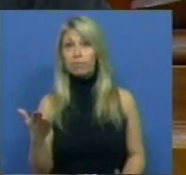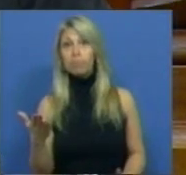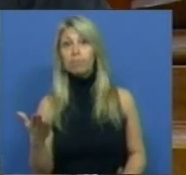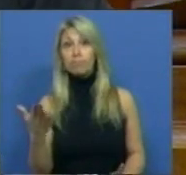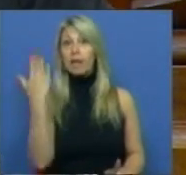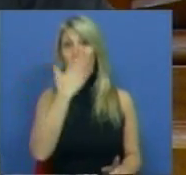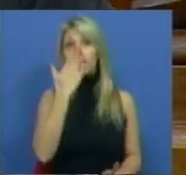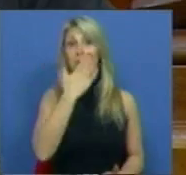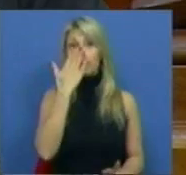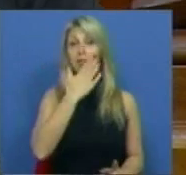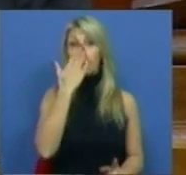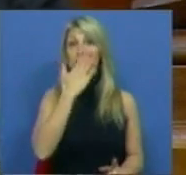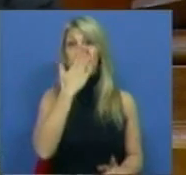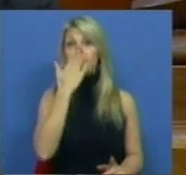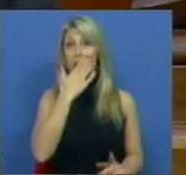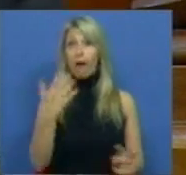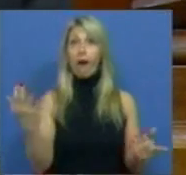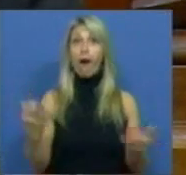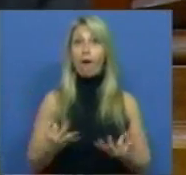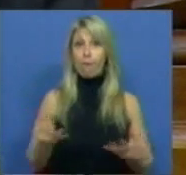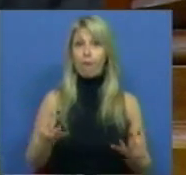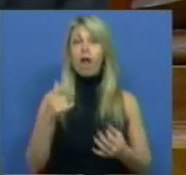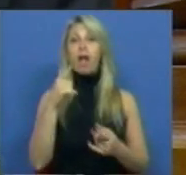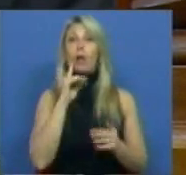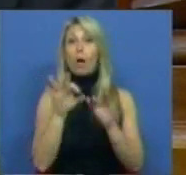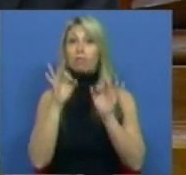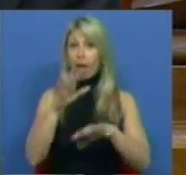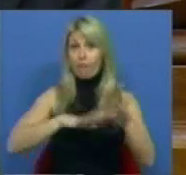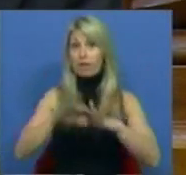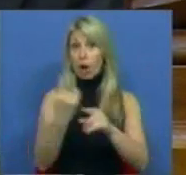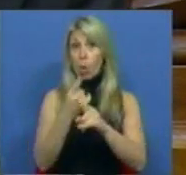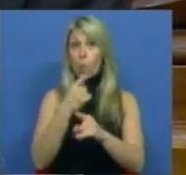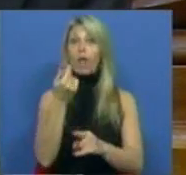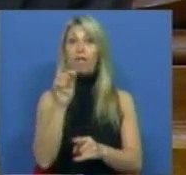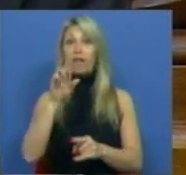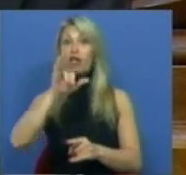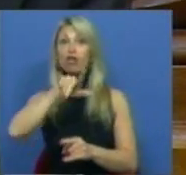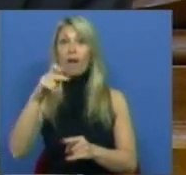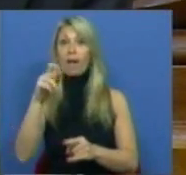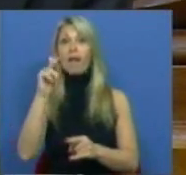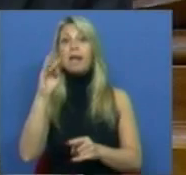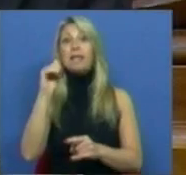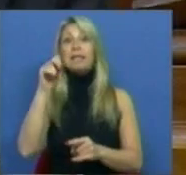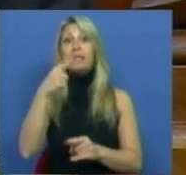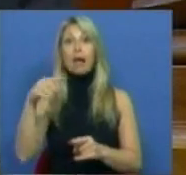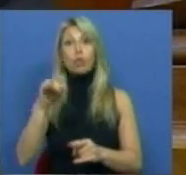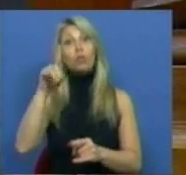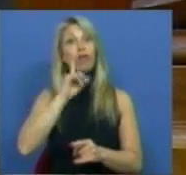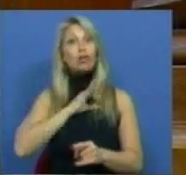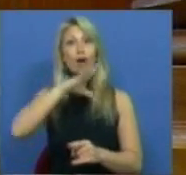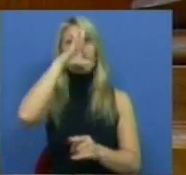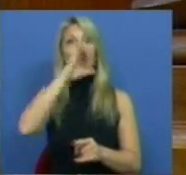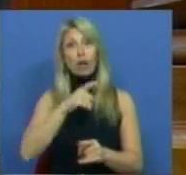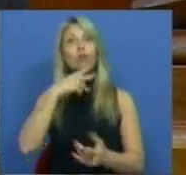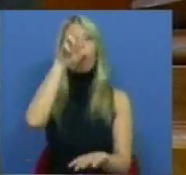se fizer vencimento o dictate de Teixeira dos Santos, e que a Sra. Ministra apadrinhou, o corte nos hospitais